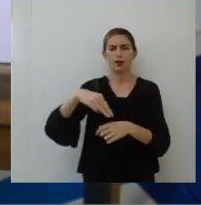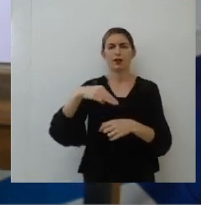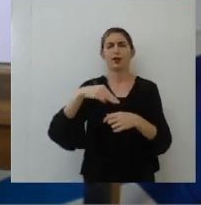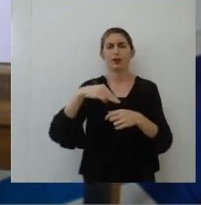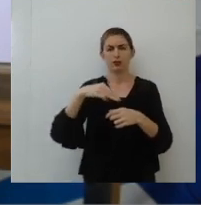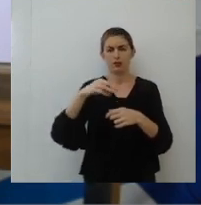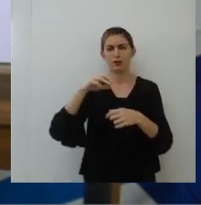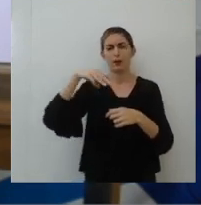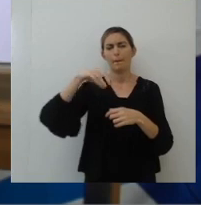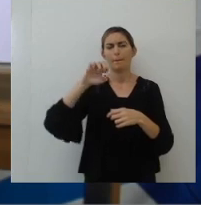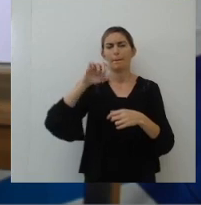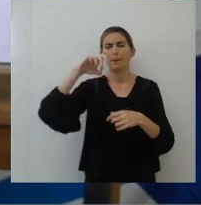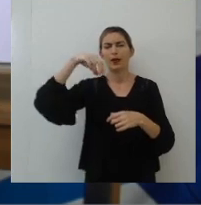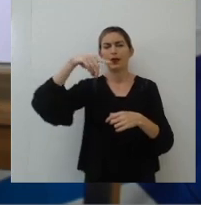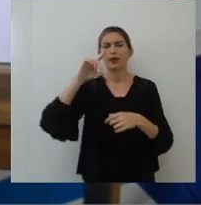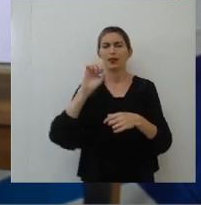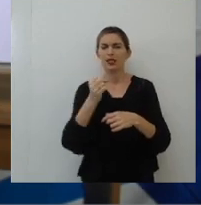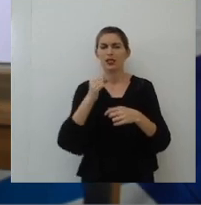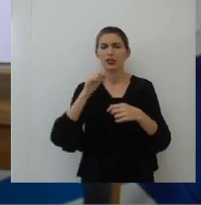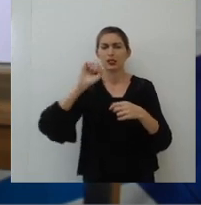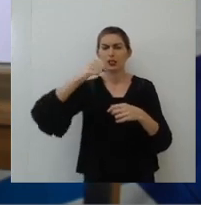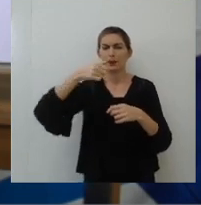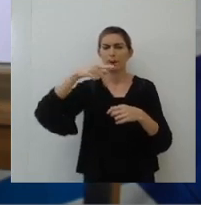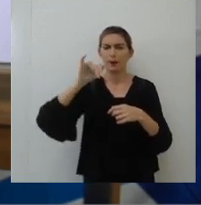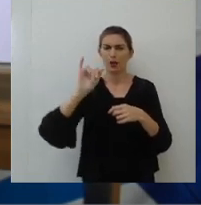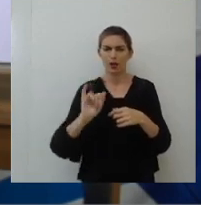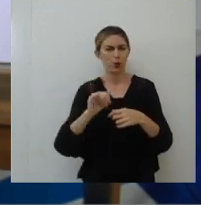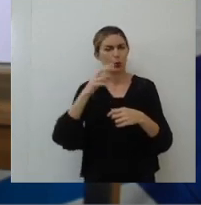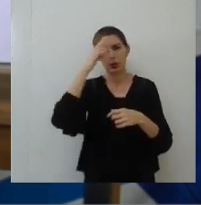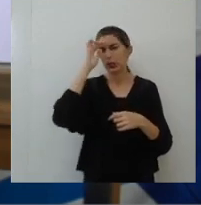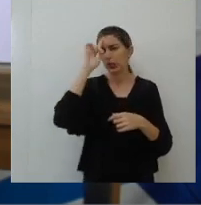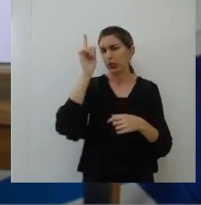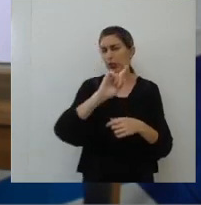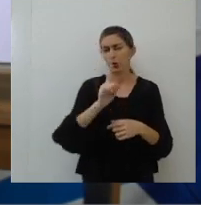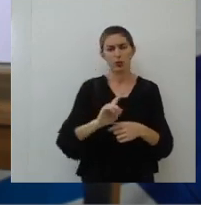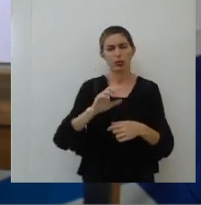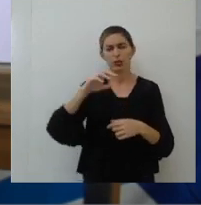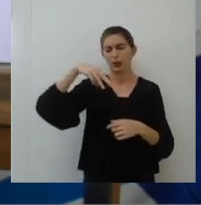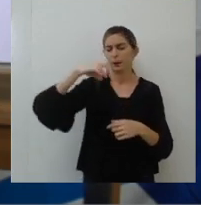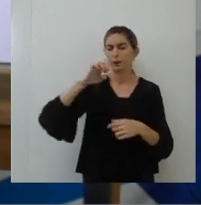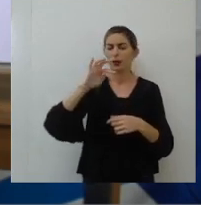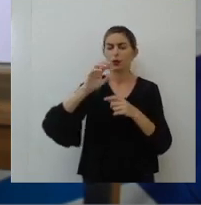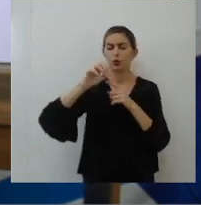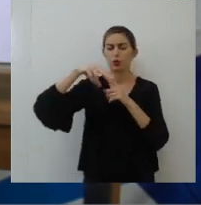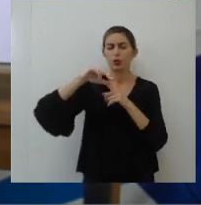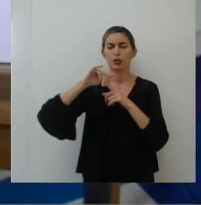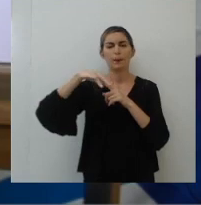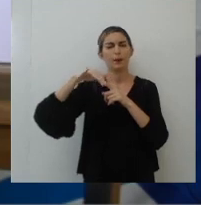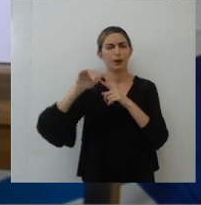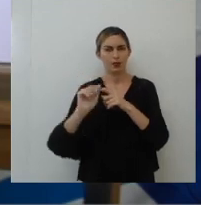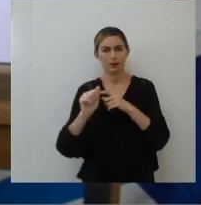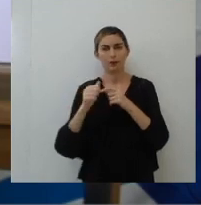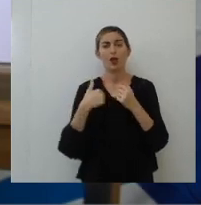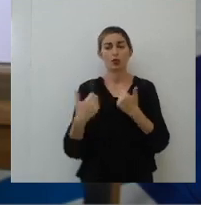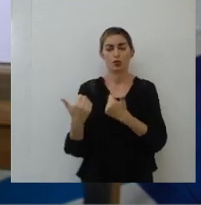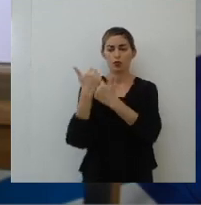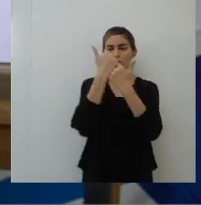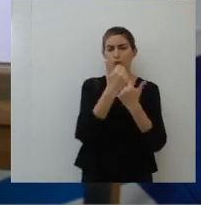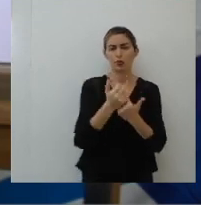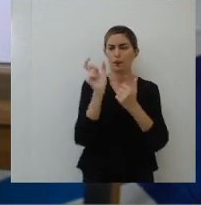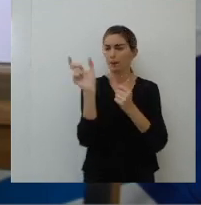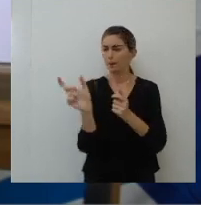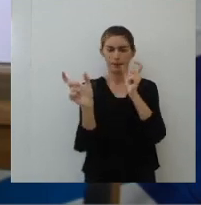cidade de Catende. Não entendi o que é metonímia. Agradeço desde já. Metonímia, meu querido, é a substituição de uma palavra por